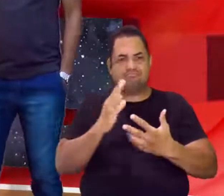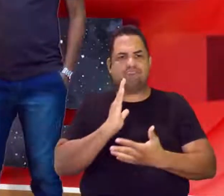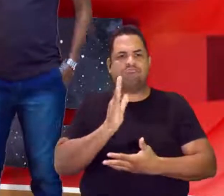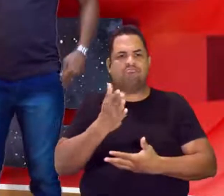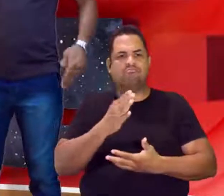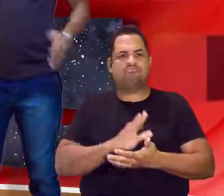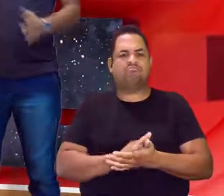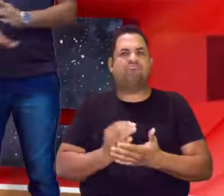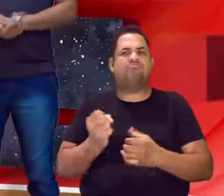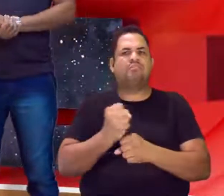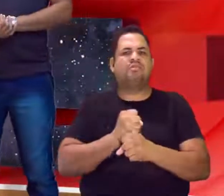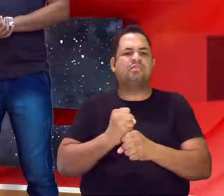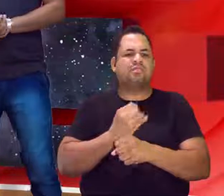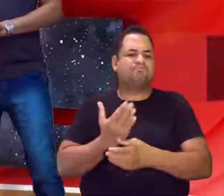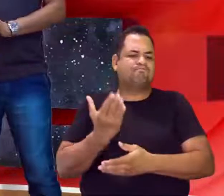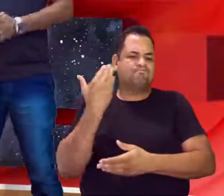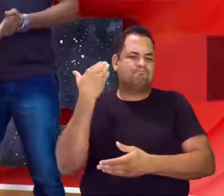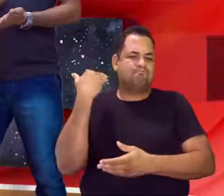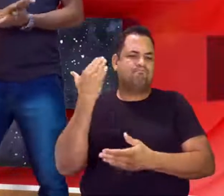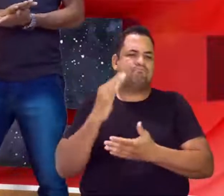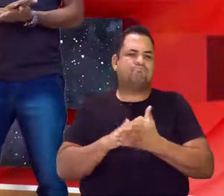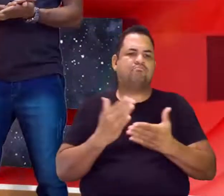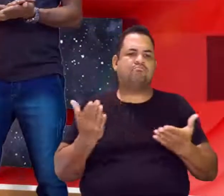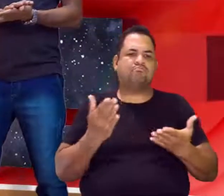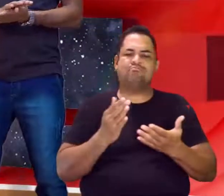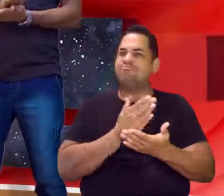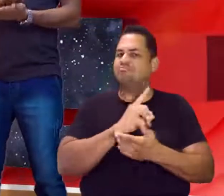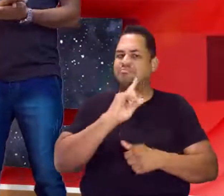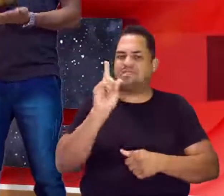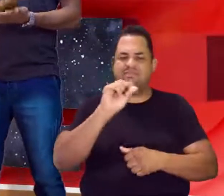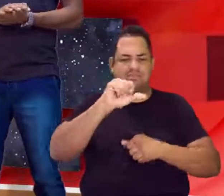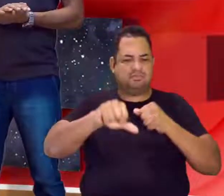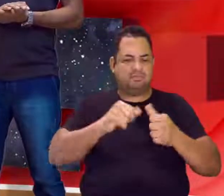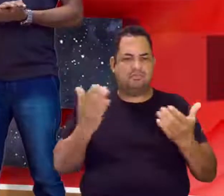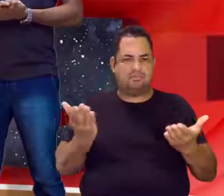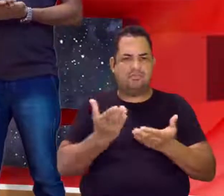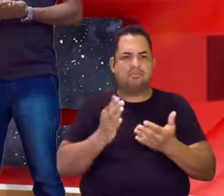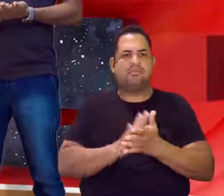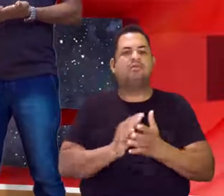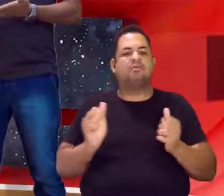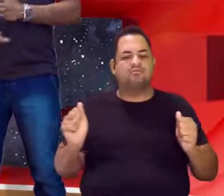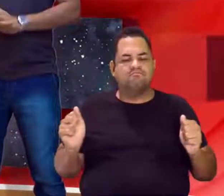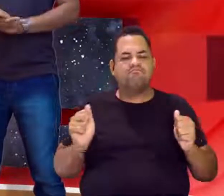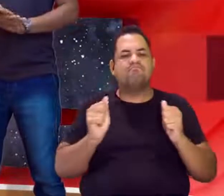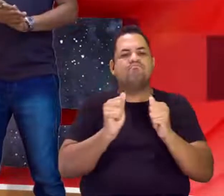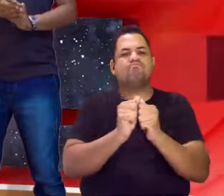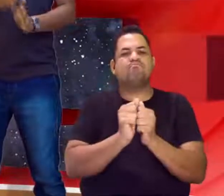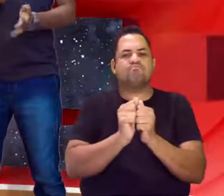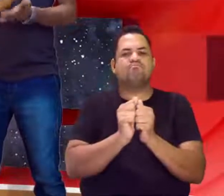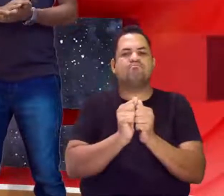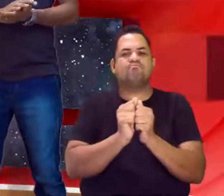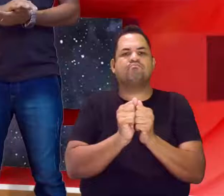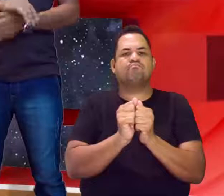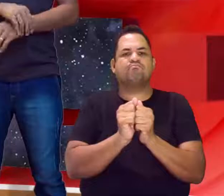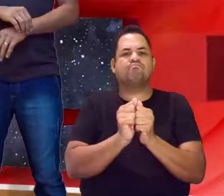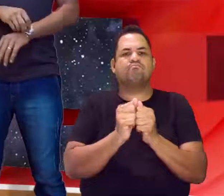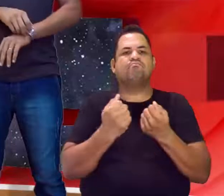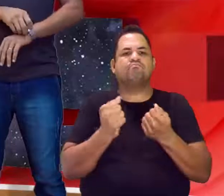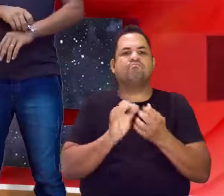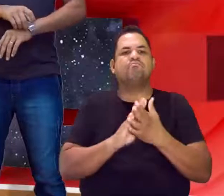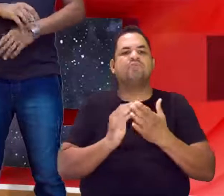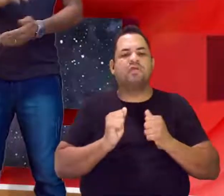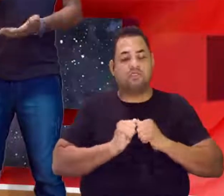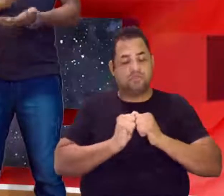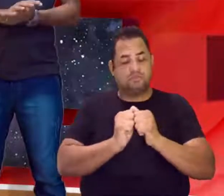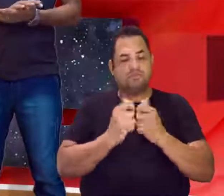pegada desde muitos anos e a princípio não vai mudar, então a gente tem que se juntar, Se aliar. Não, tem que se aliar e não